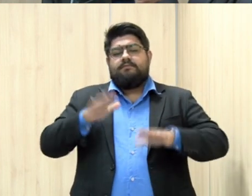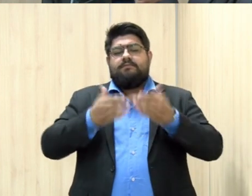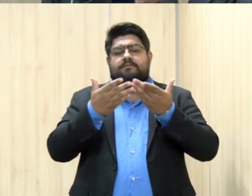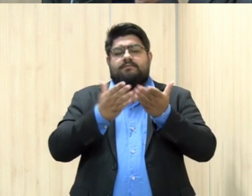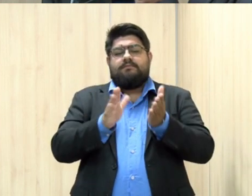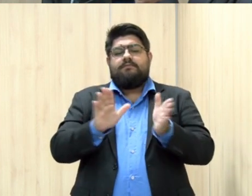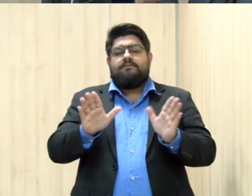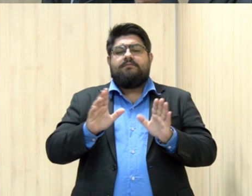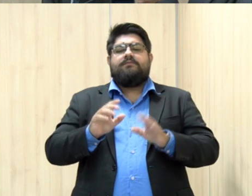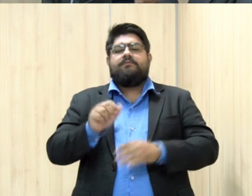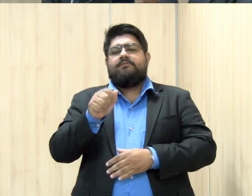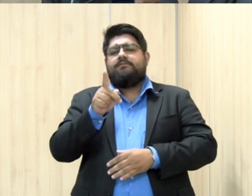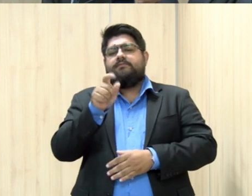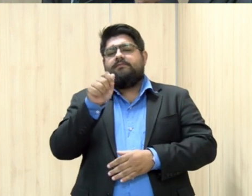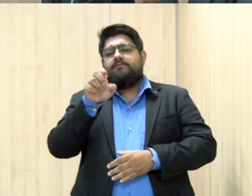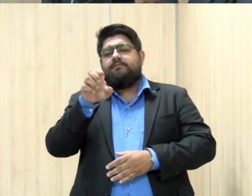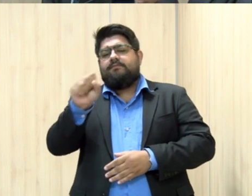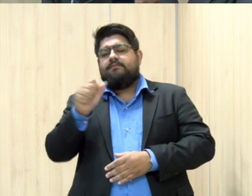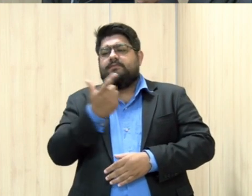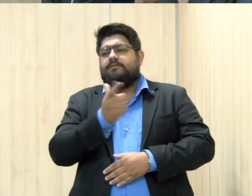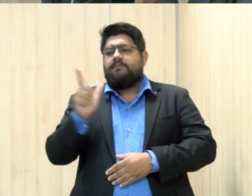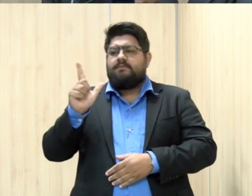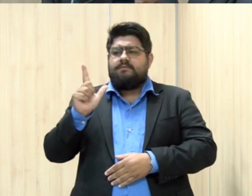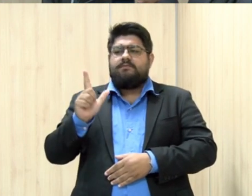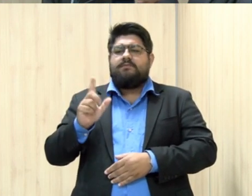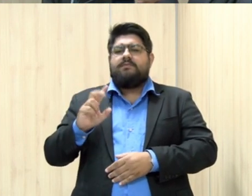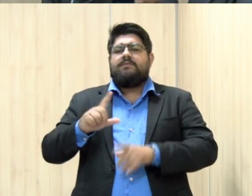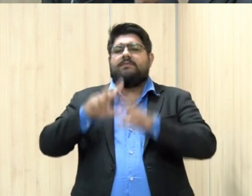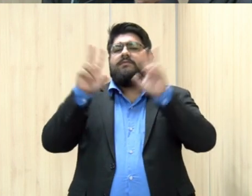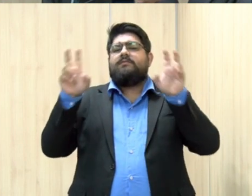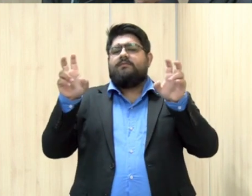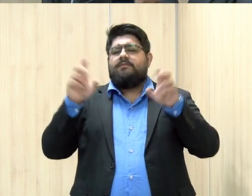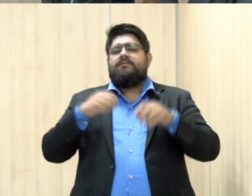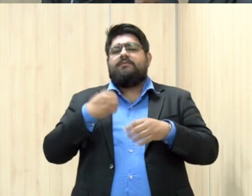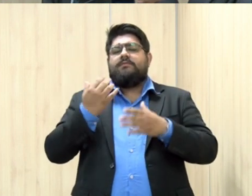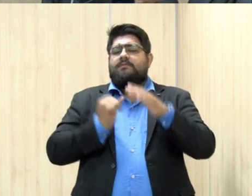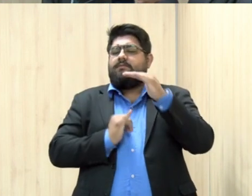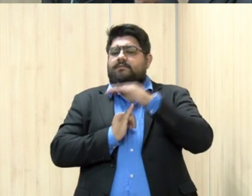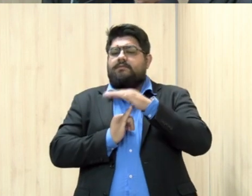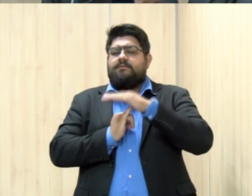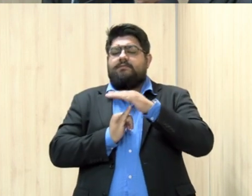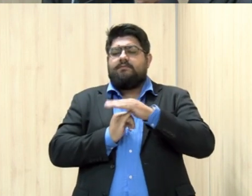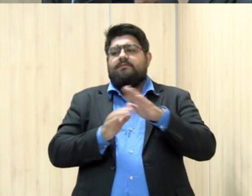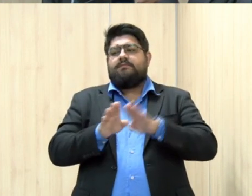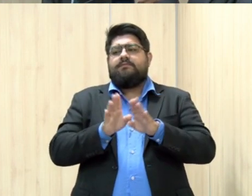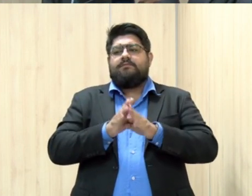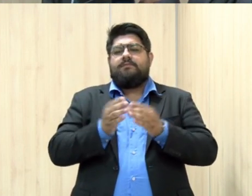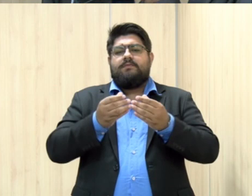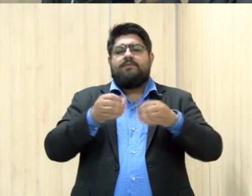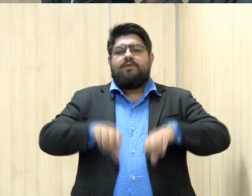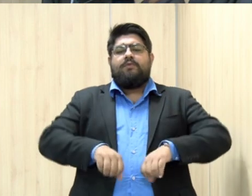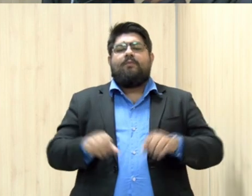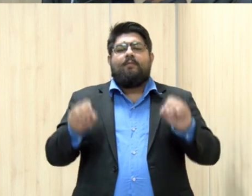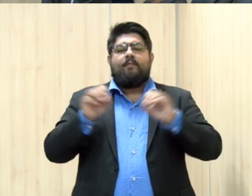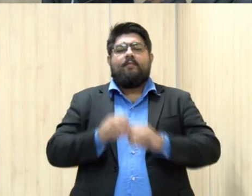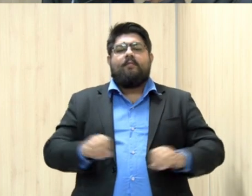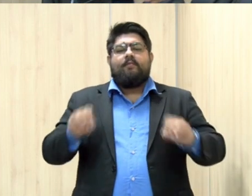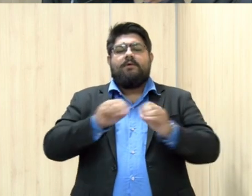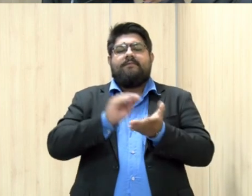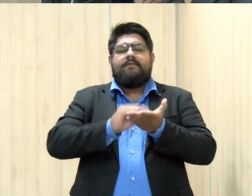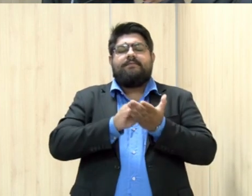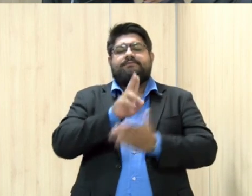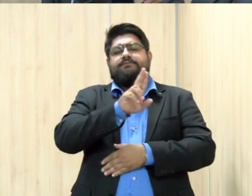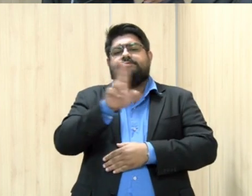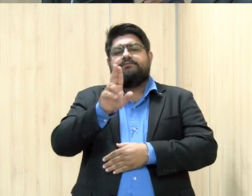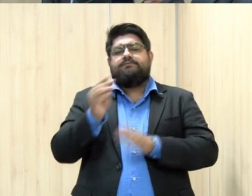abertura a paz e afins ou algum outro termo jurídico para que essas entidades não não reste prejudicada e pelo pela falta do